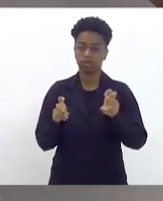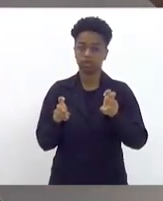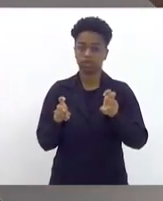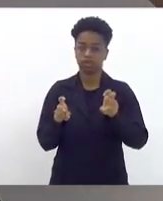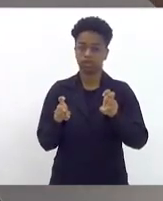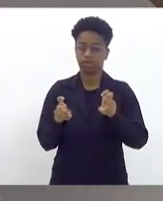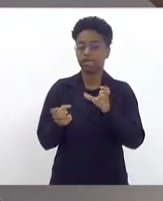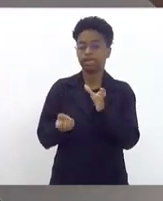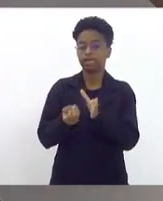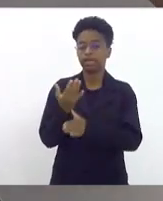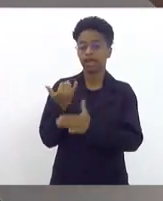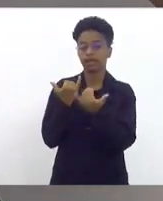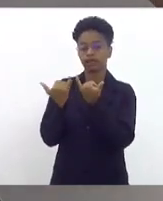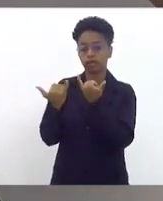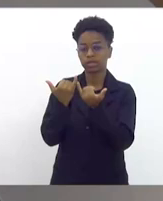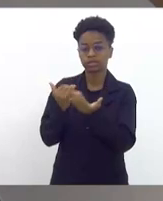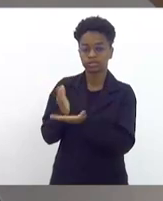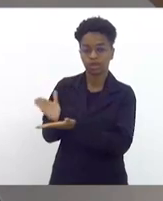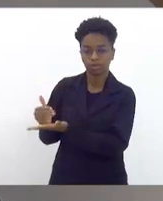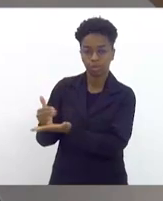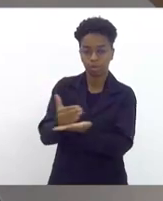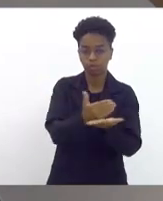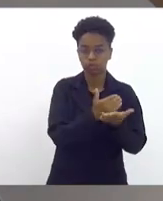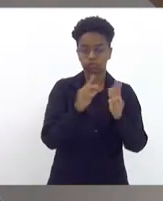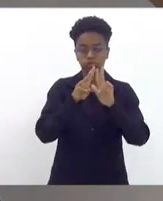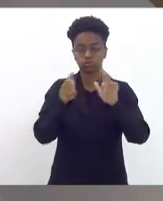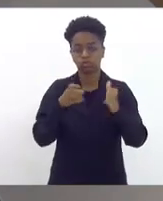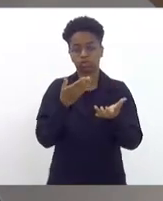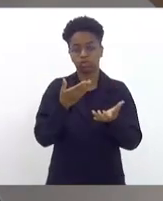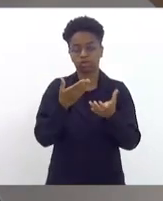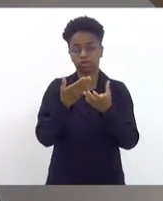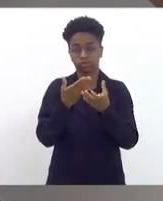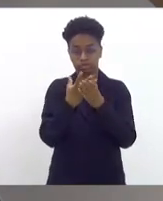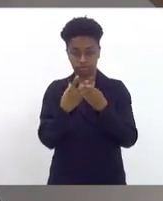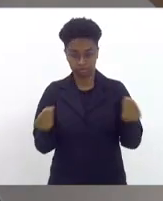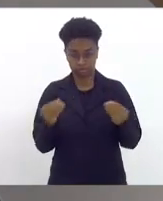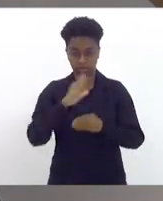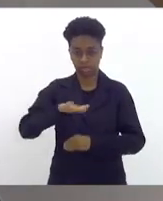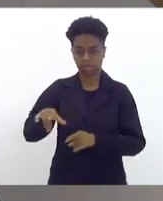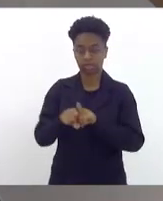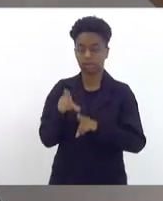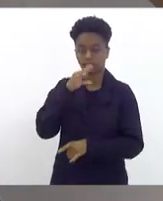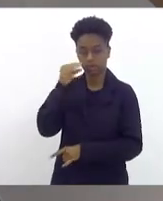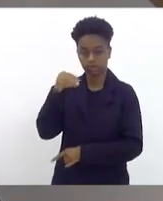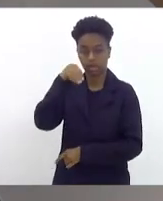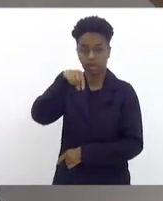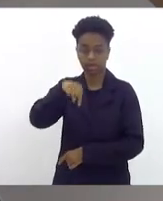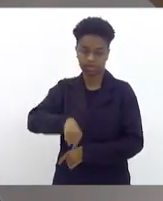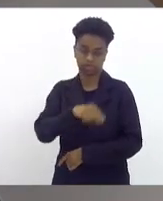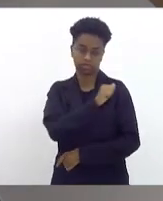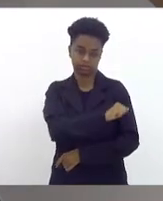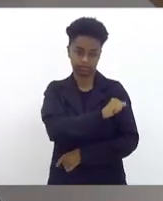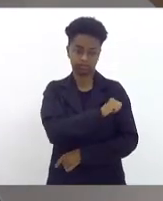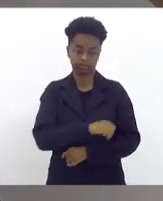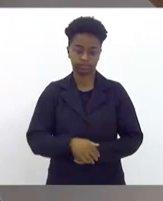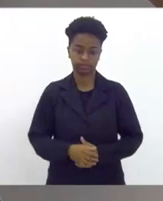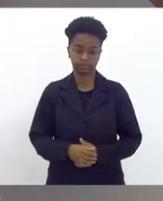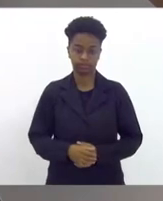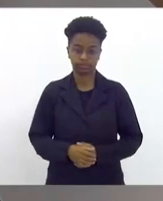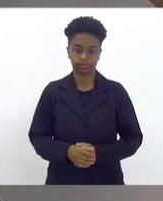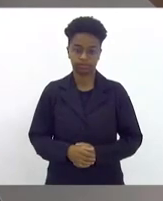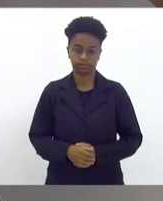de dados e estudos sobre desaparecimento de crianças e adolescentes no território no Rio de Janeiro do Rio de Janeiro